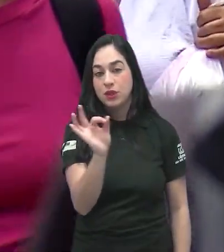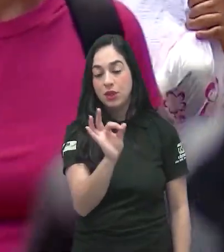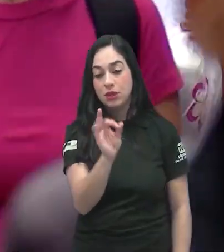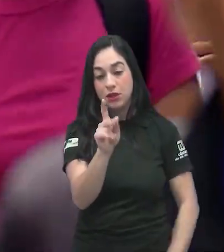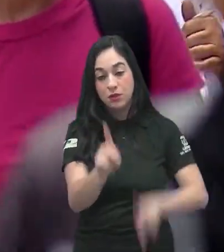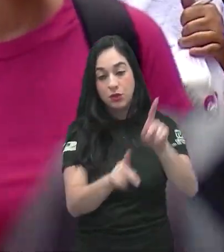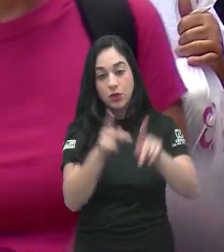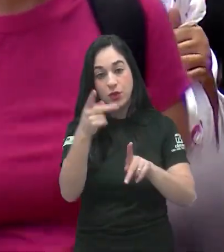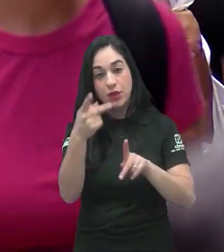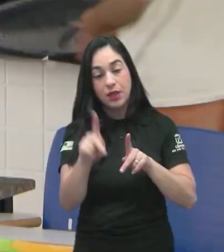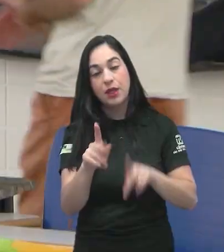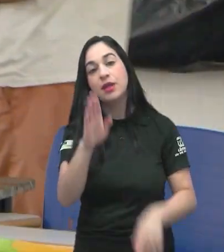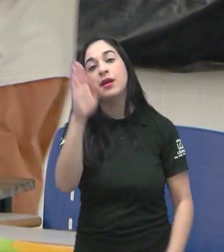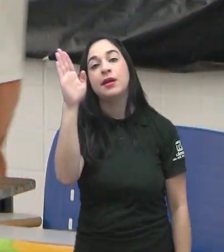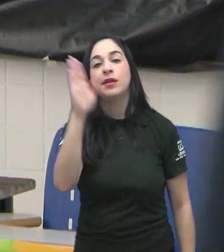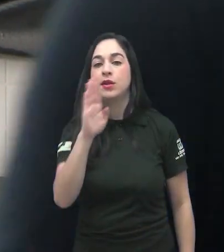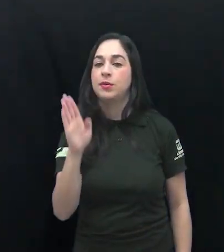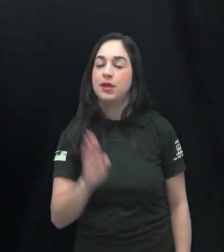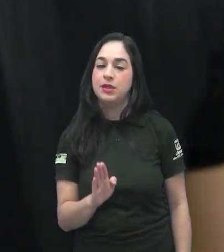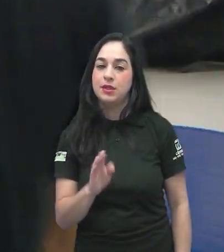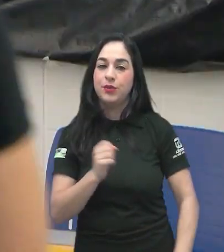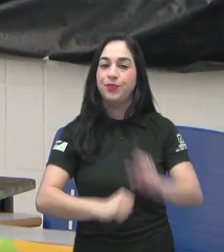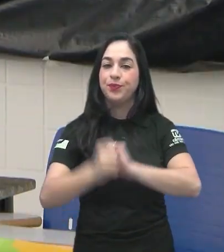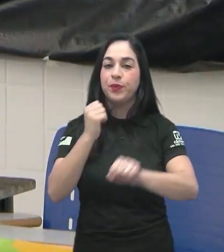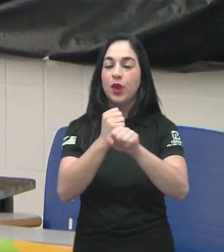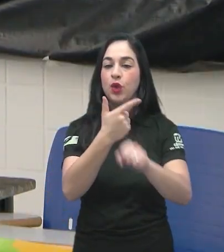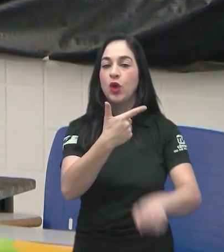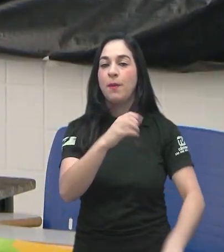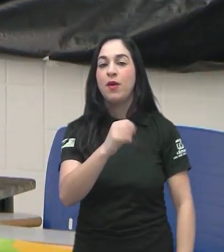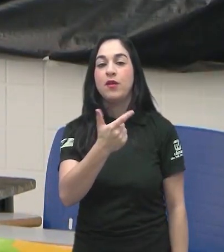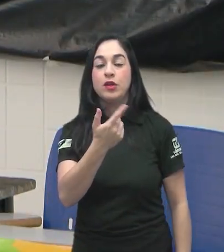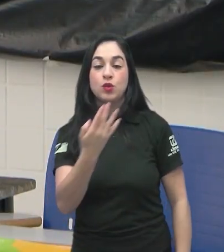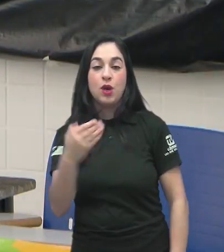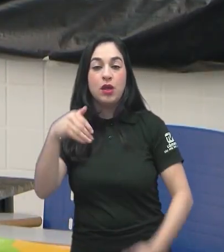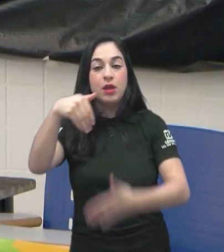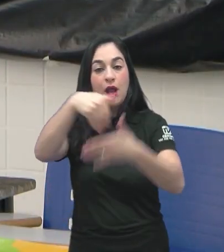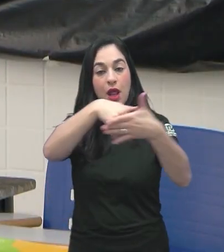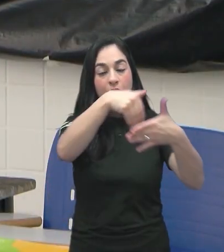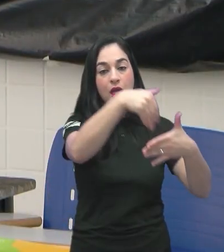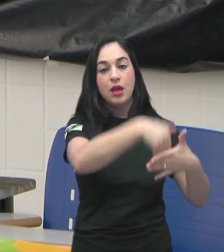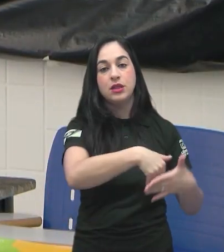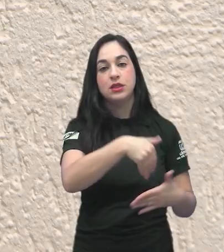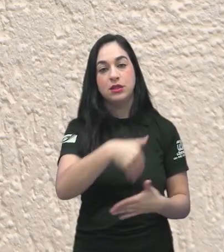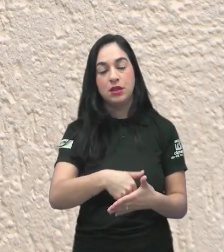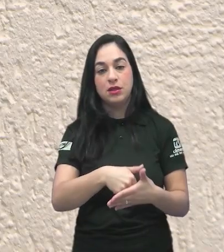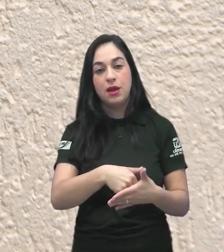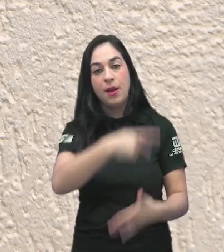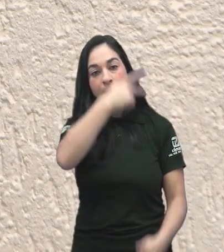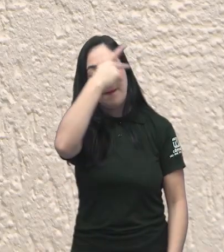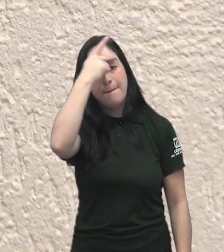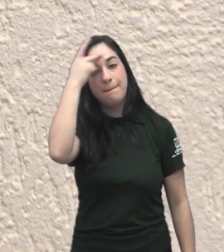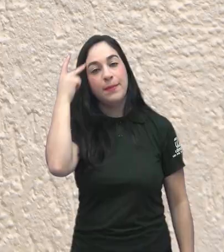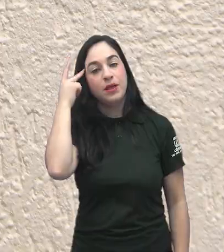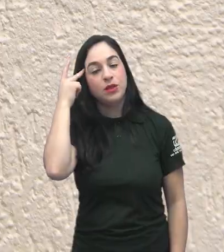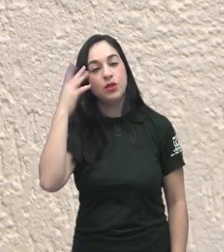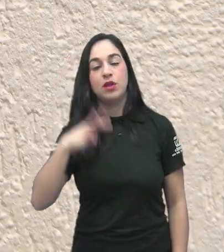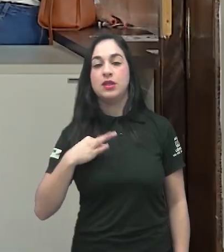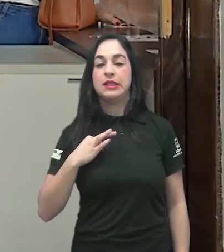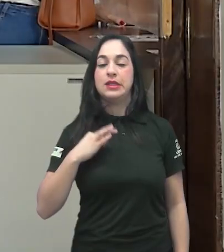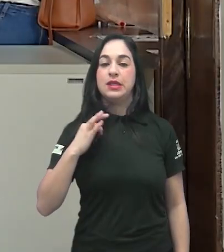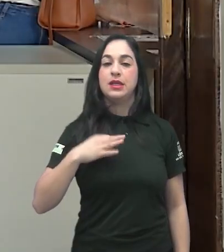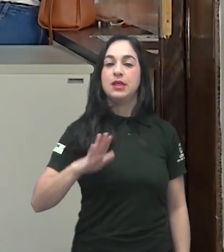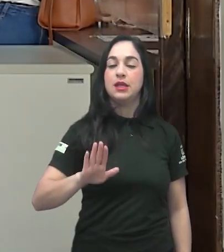dos brasileiros. Nas eleições municipais de 2024, os candidatos